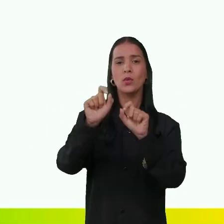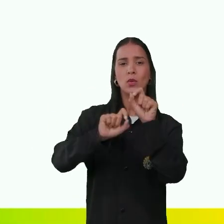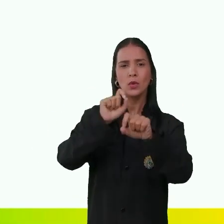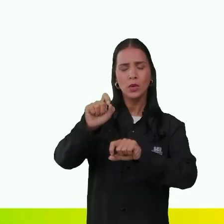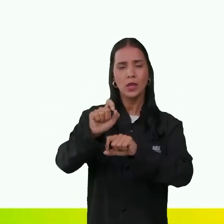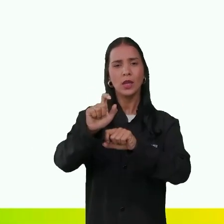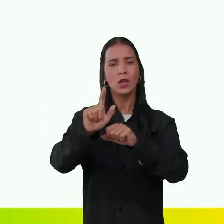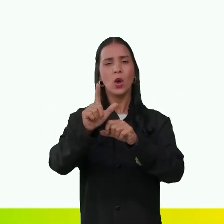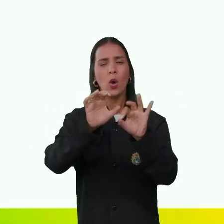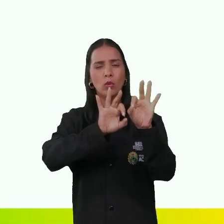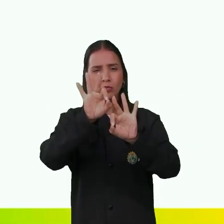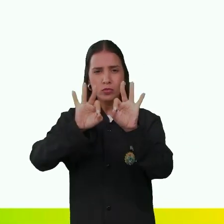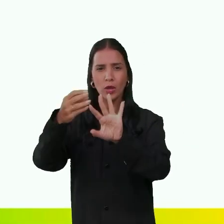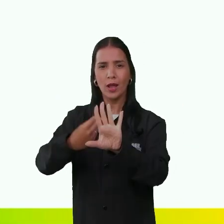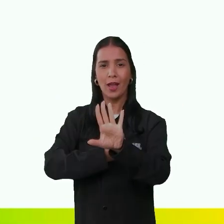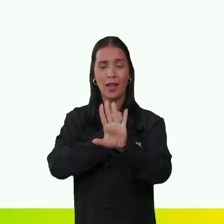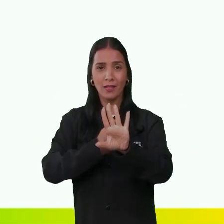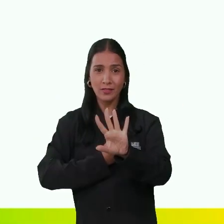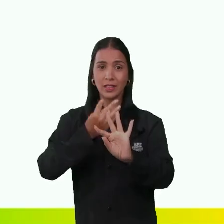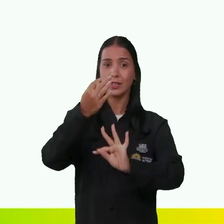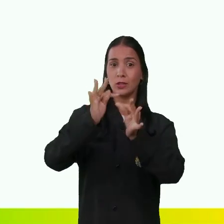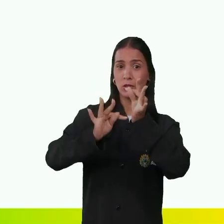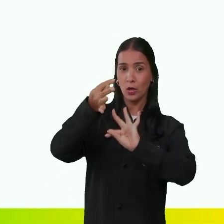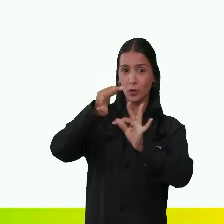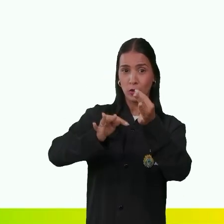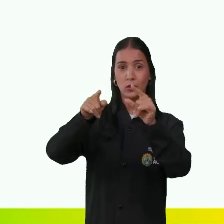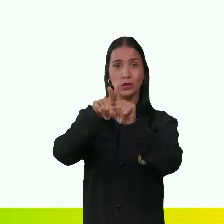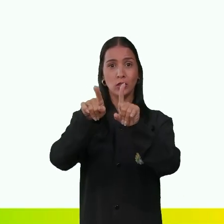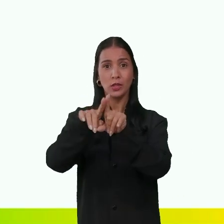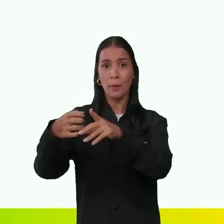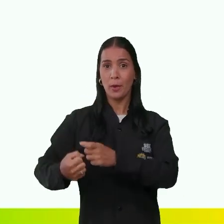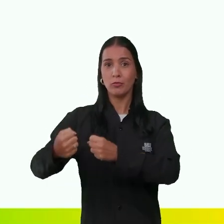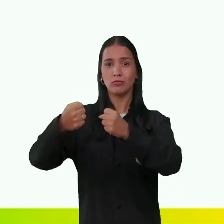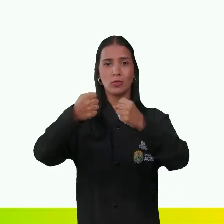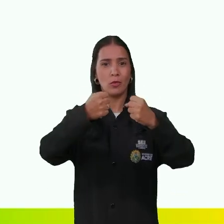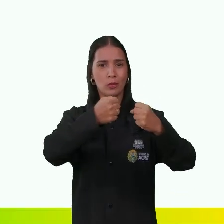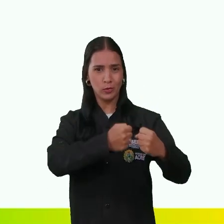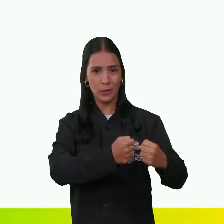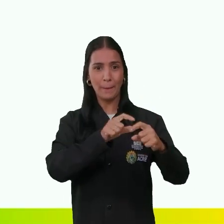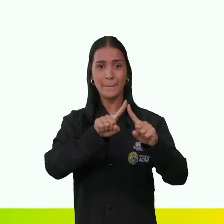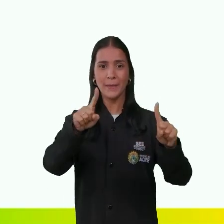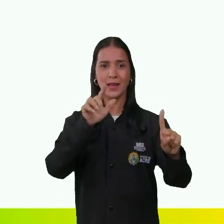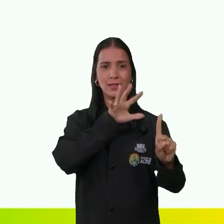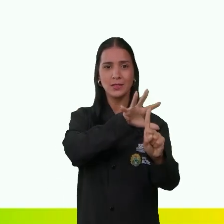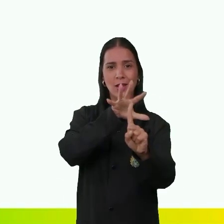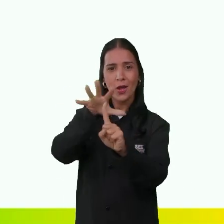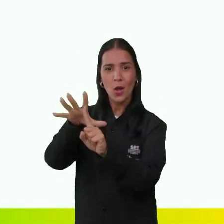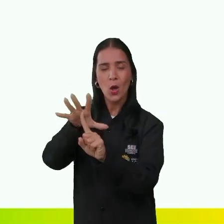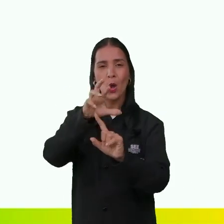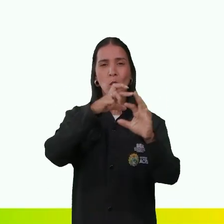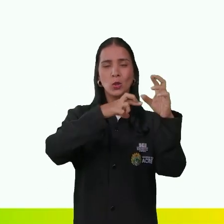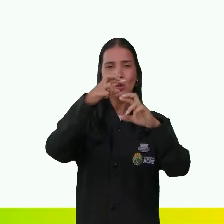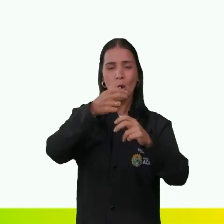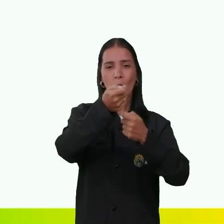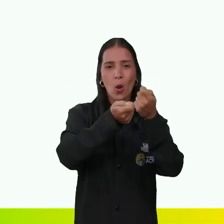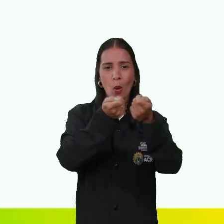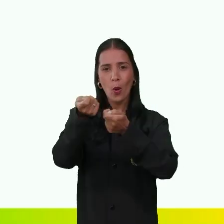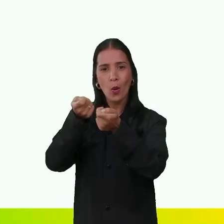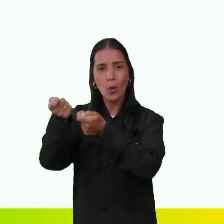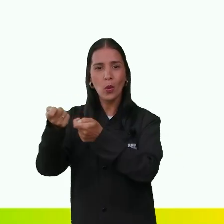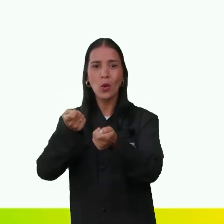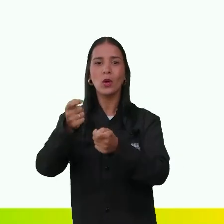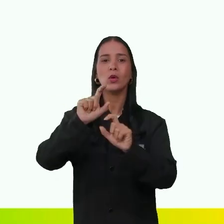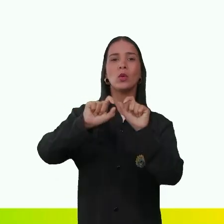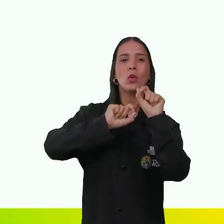político, influenciando e regulando aspectos como nascimento,